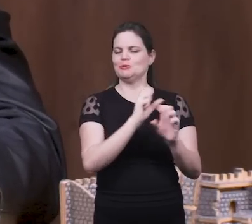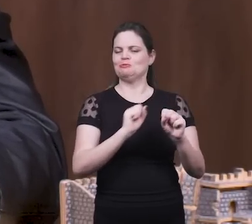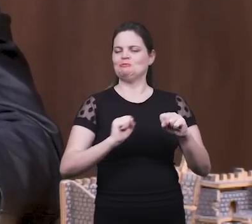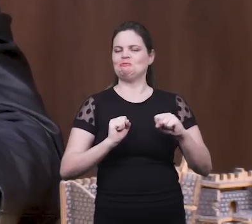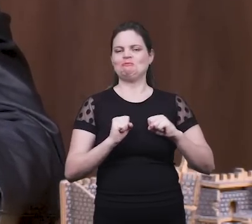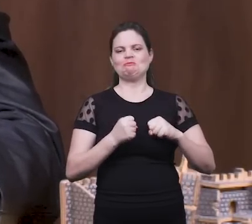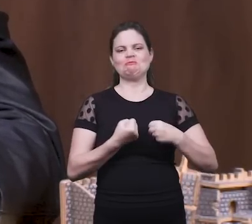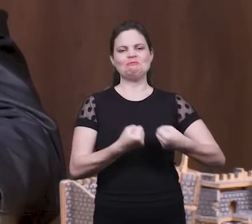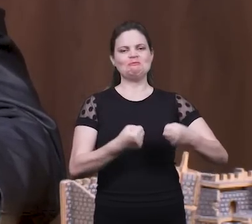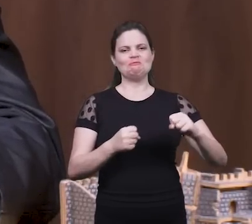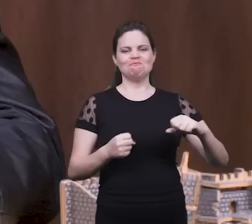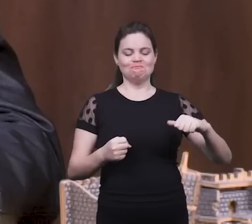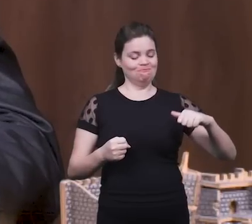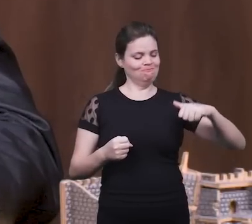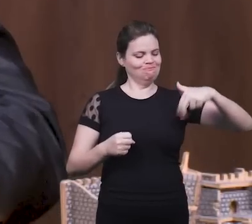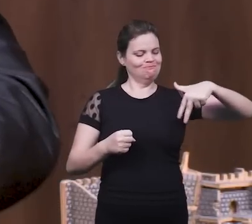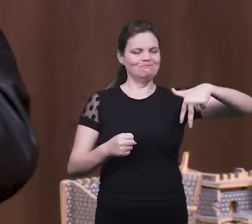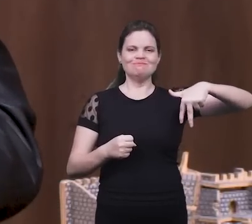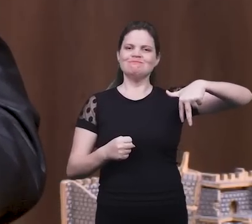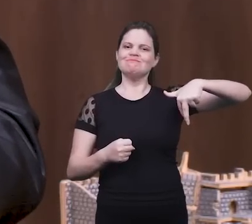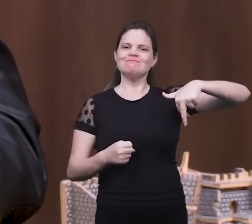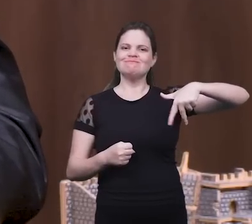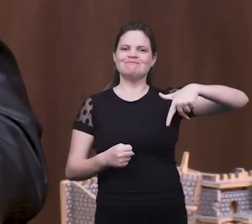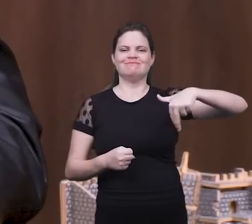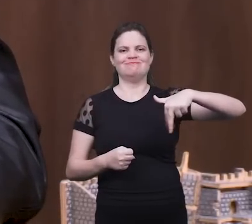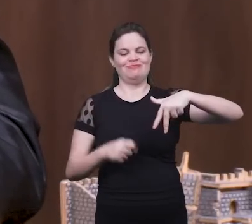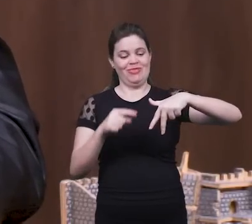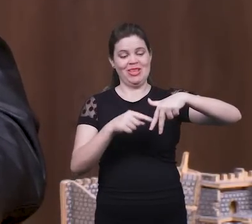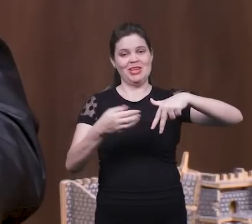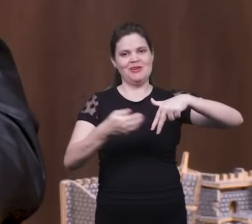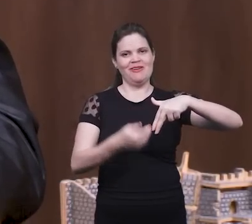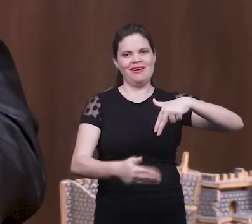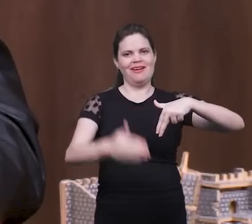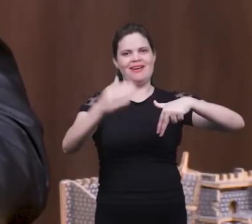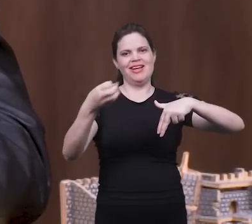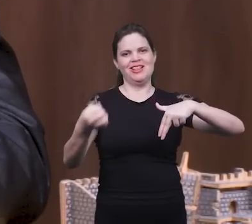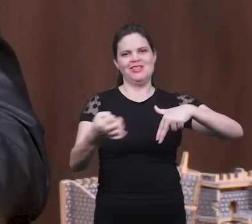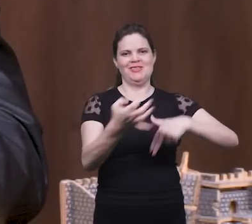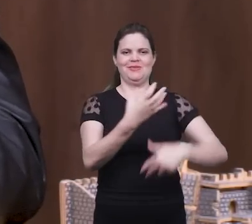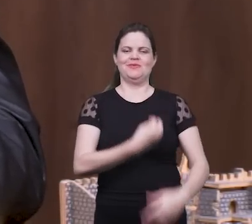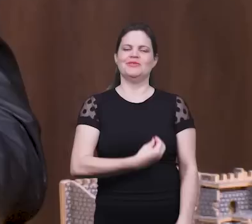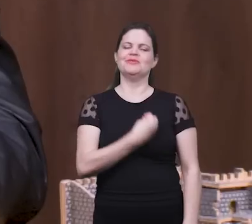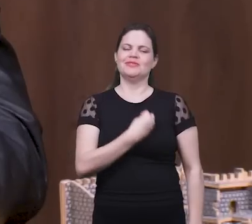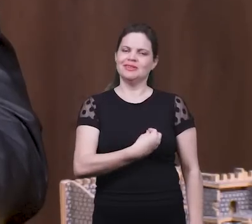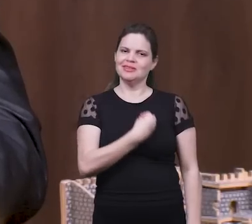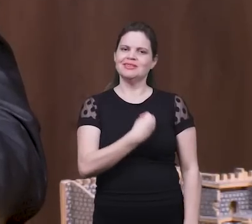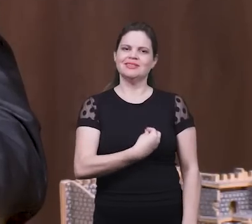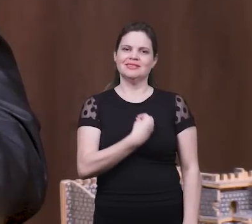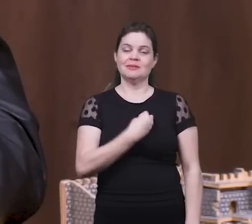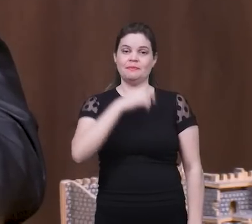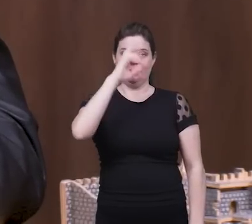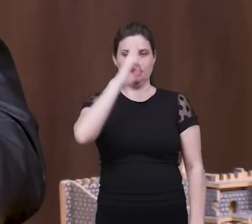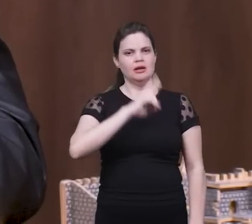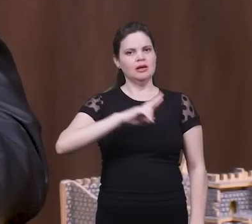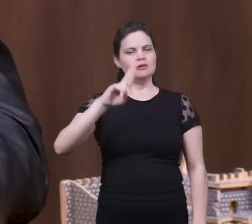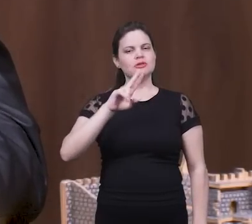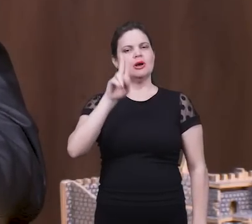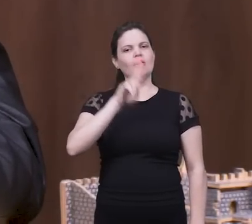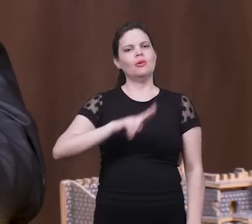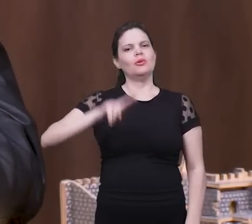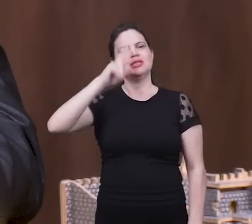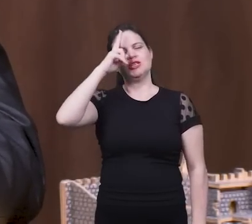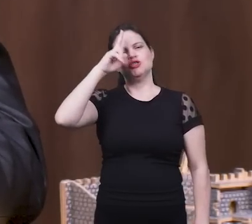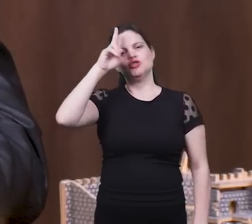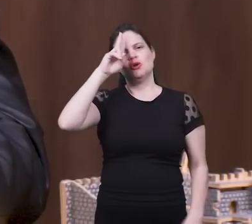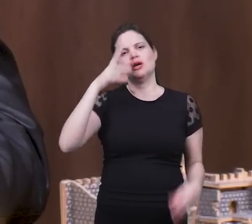ele começar uma nova vida. E o Senhor usa essas histórias, né? Nós vemos que o Senhor